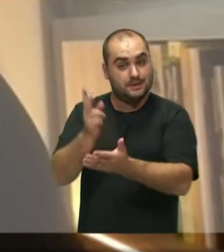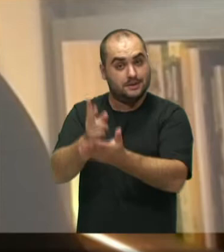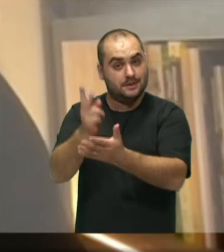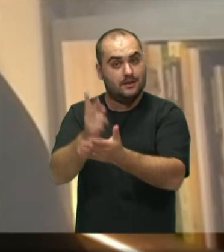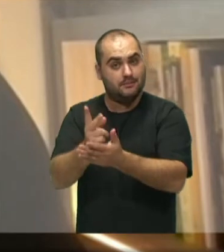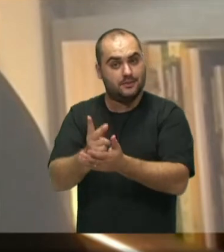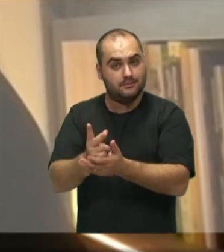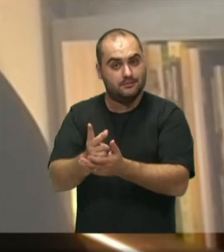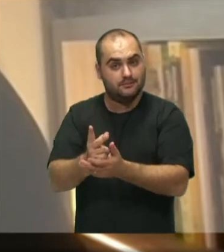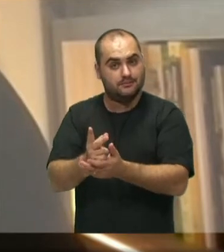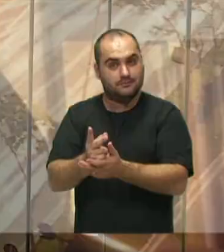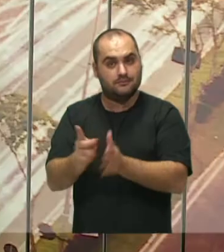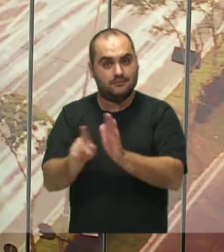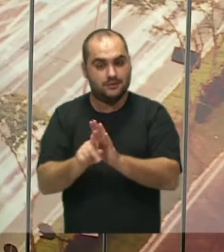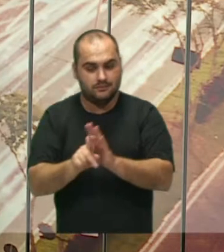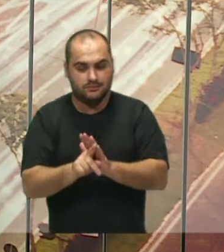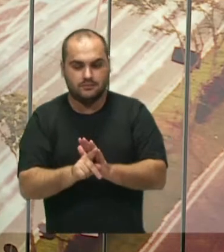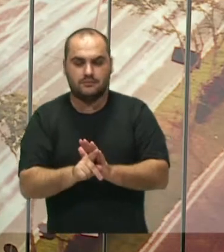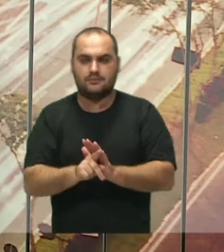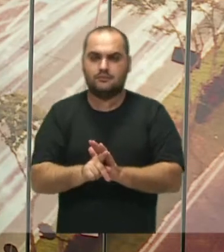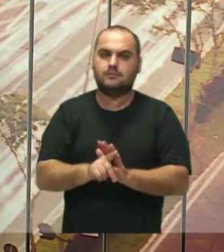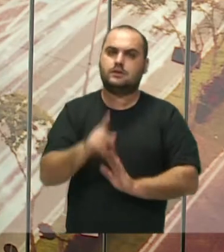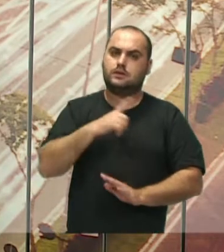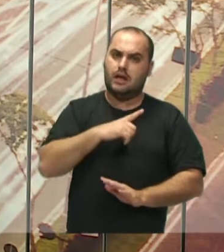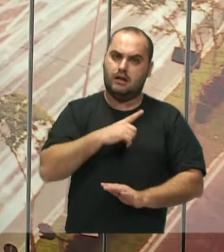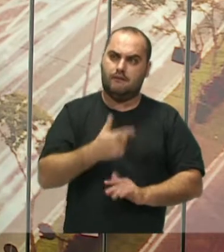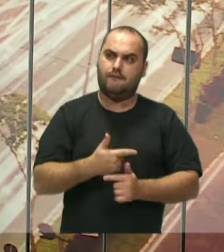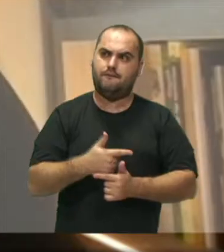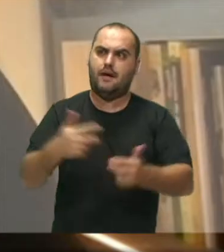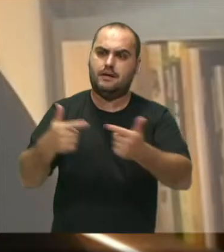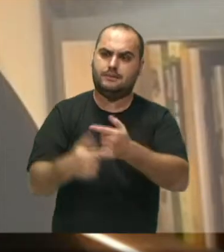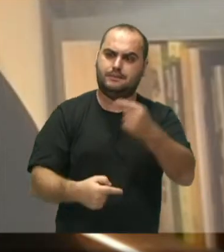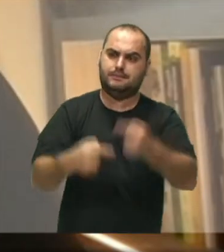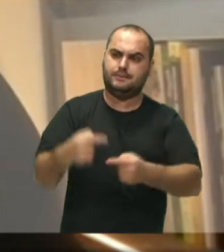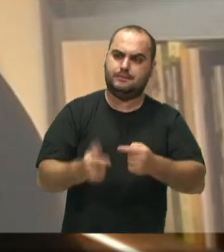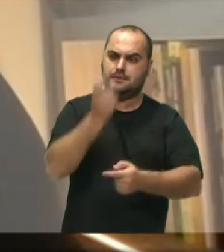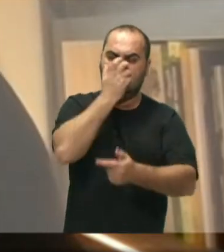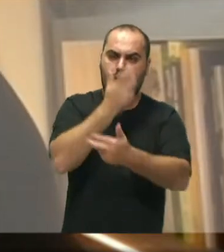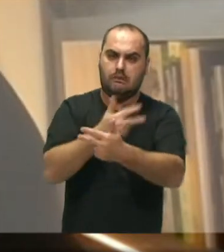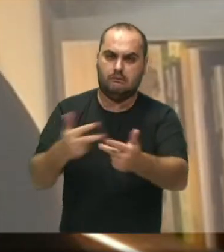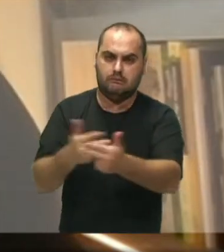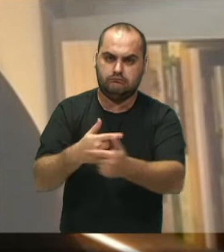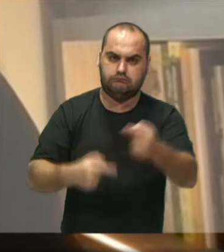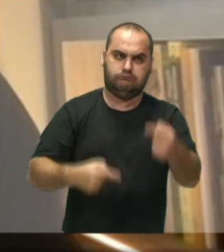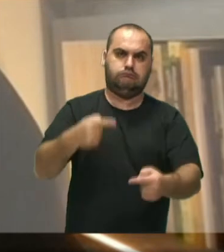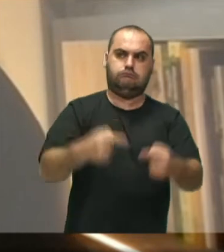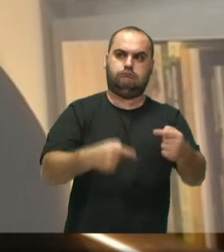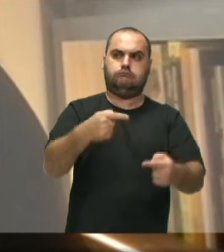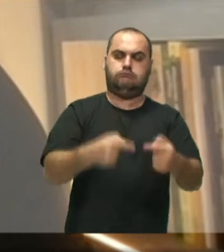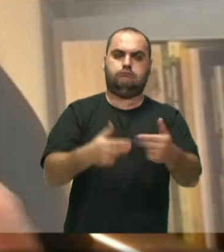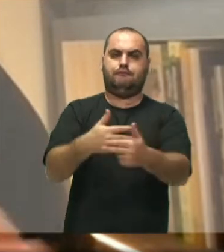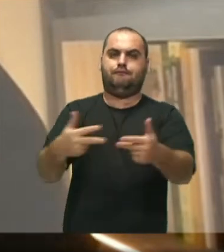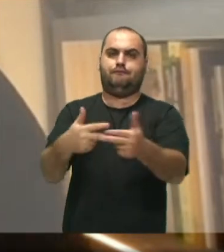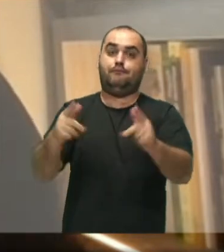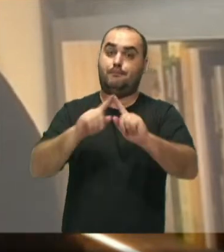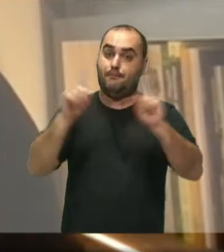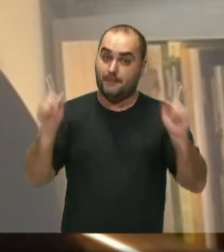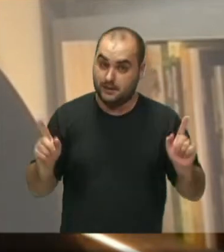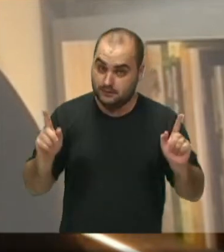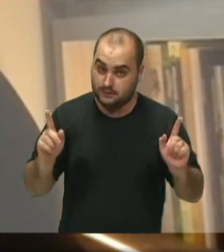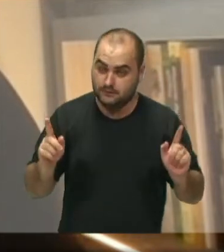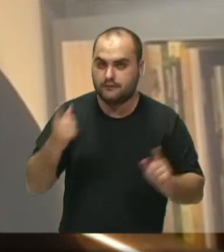da questão animal a claro nós temos ainda muitos desafios dentro pela questão da causa animal a serem superados Mas